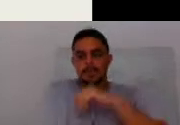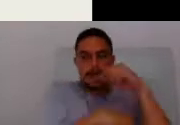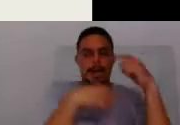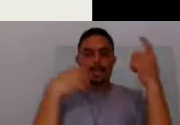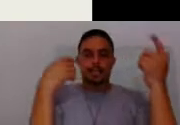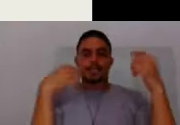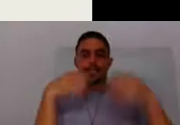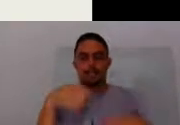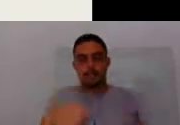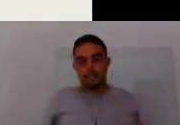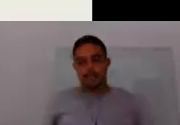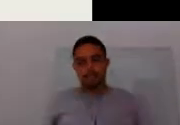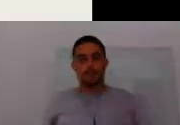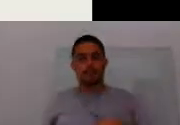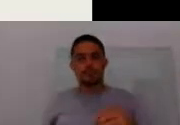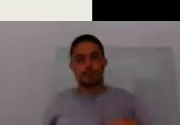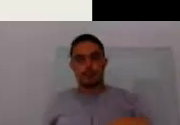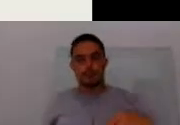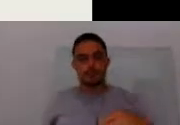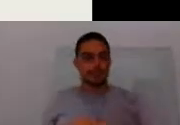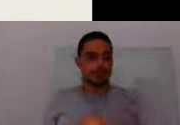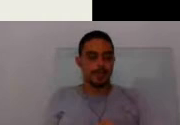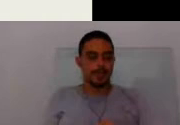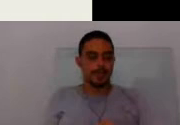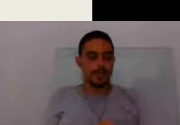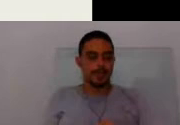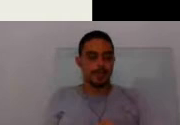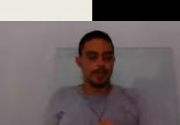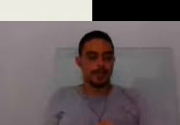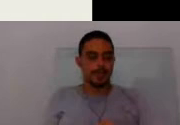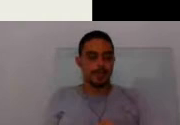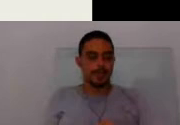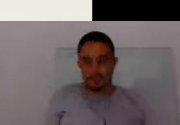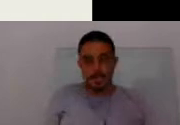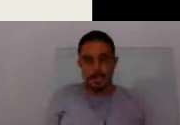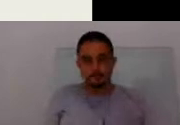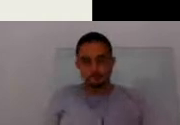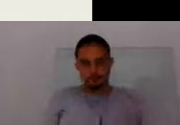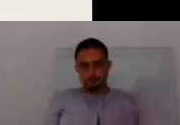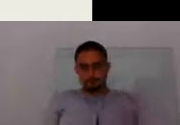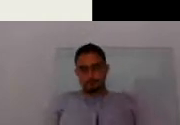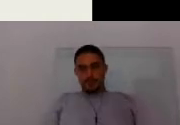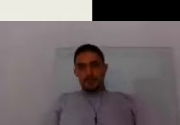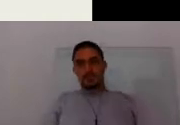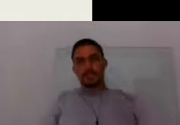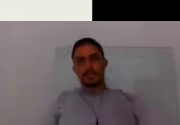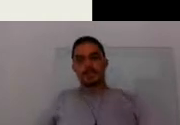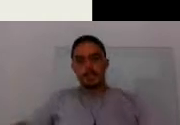infiltração e caracterizar, por exemplo, o tipo de solo que você tem, você consegue